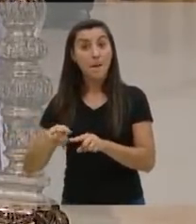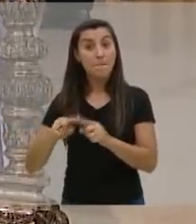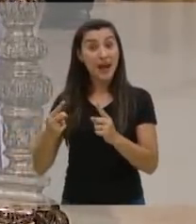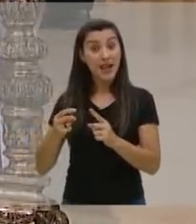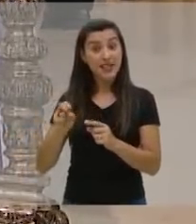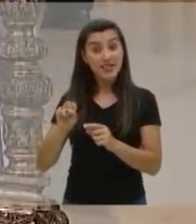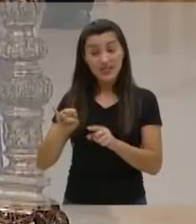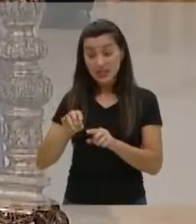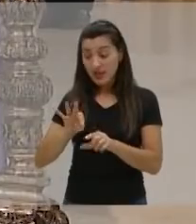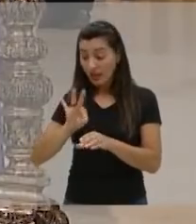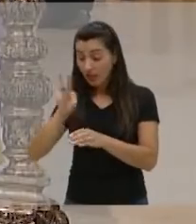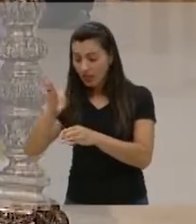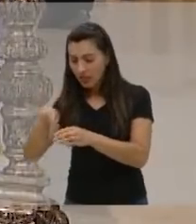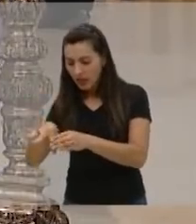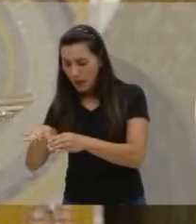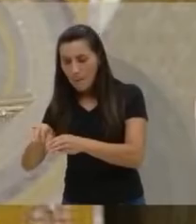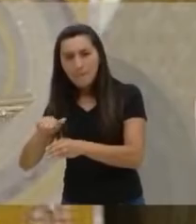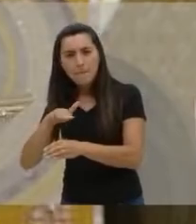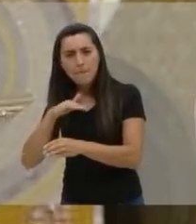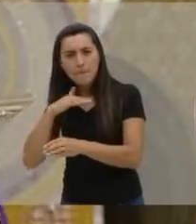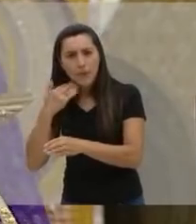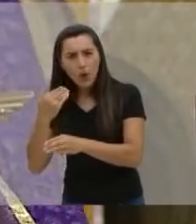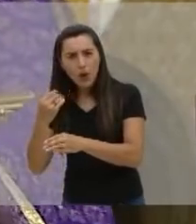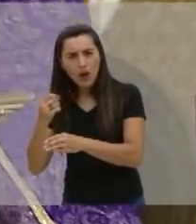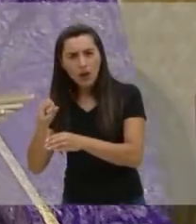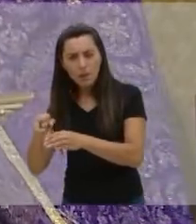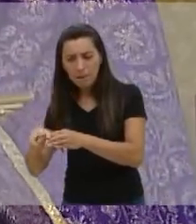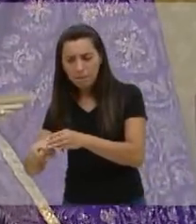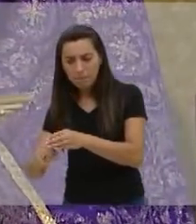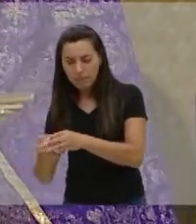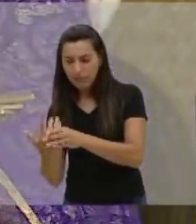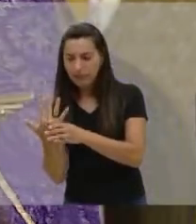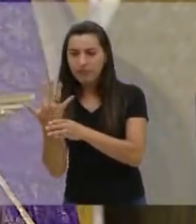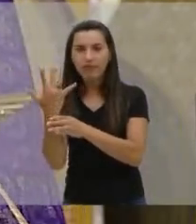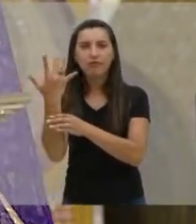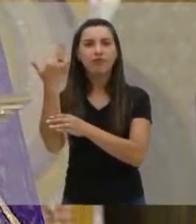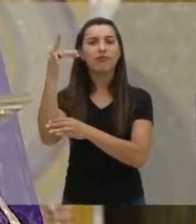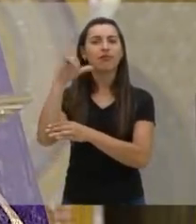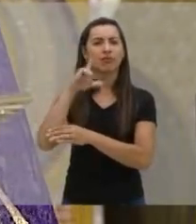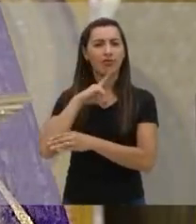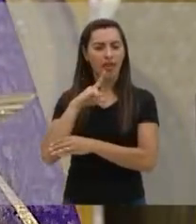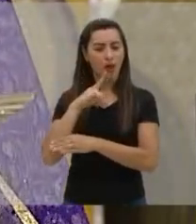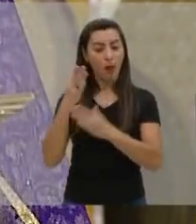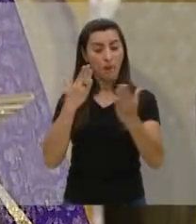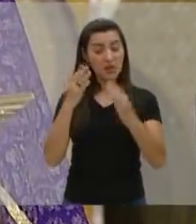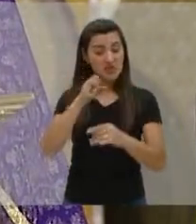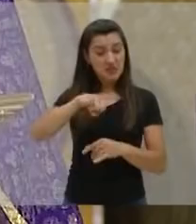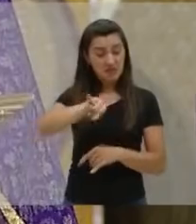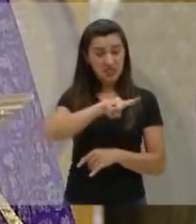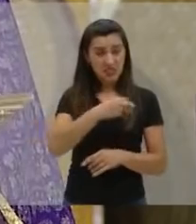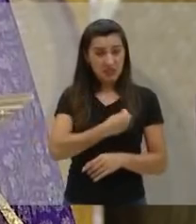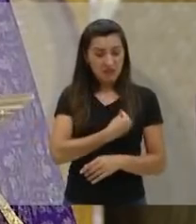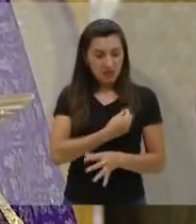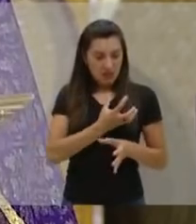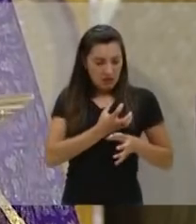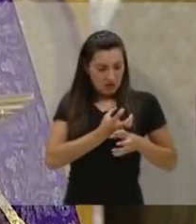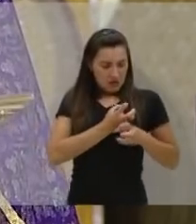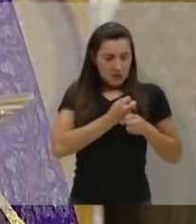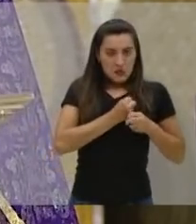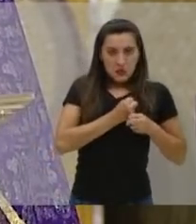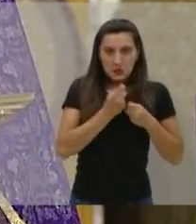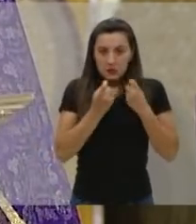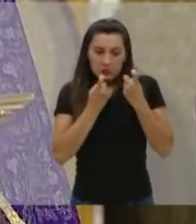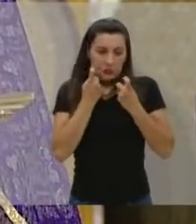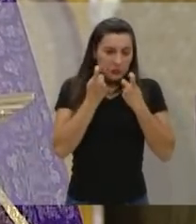produz muito fruto. Quem se apega à sua vida, perdê-la-á. Mas quem faz pouca conta de sua